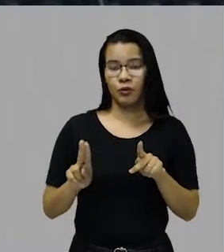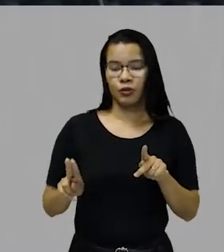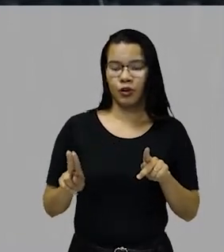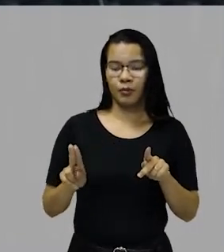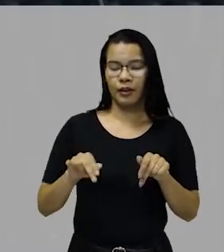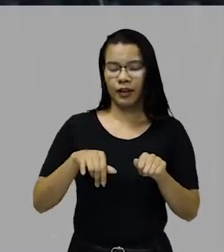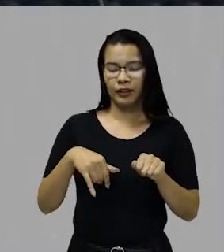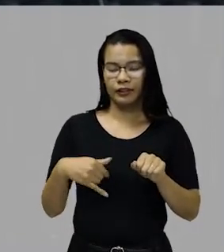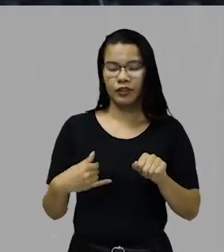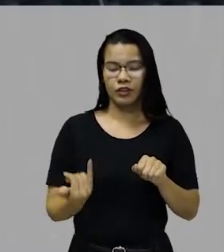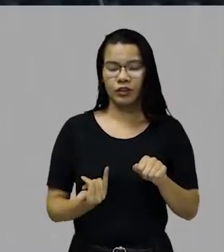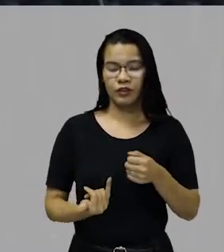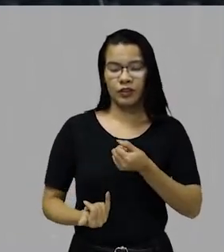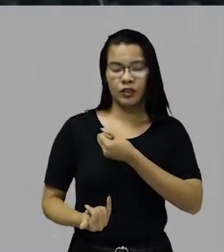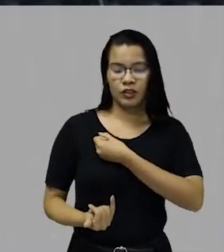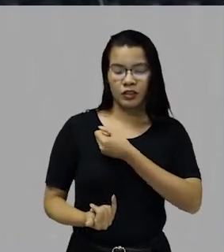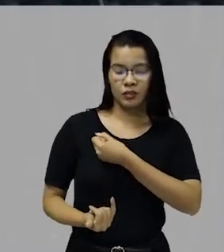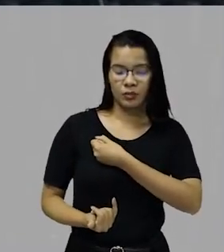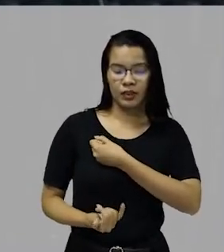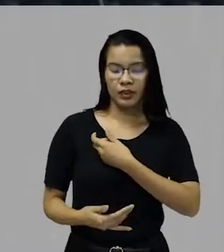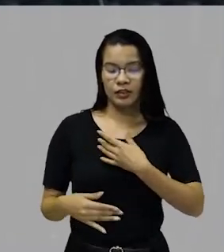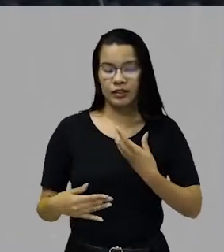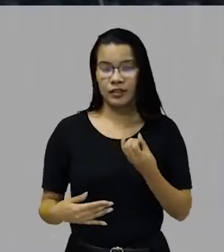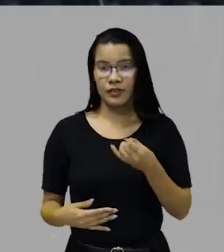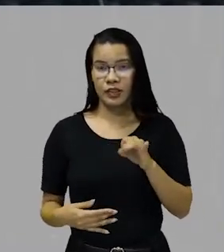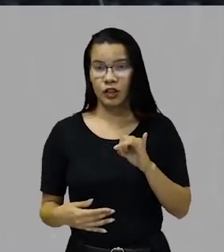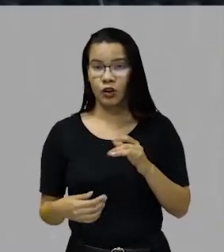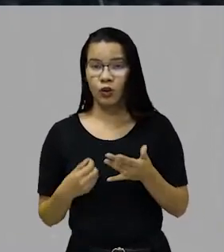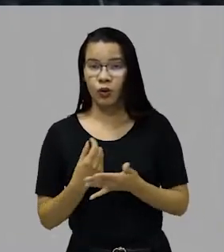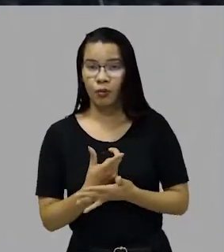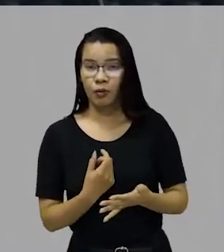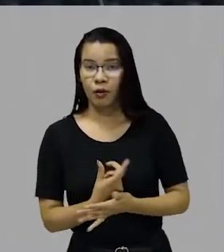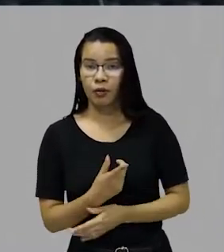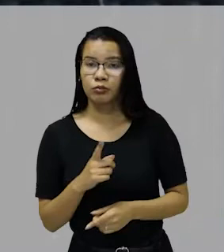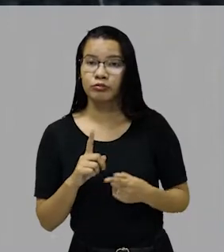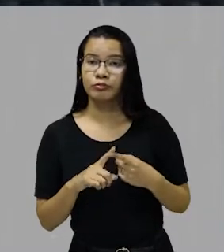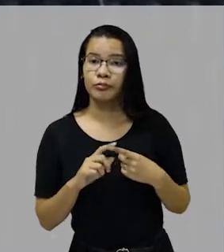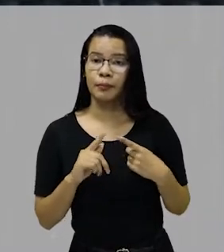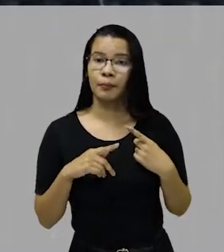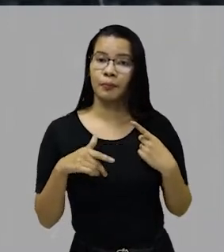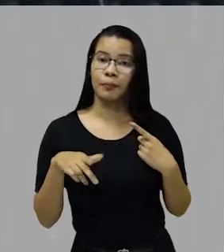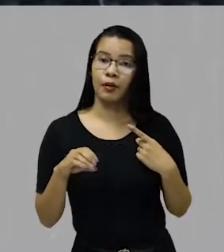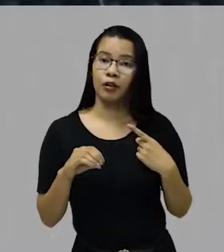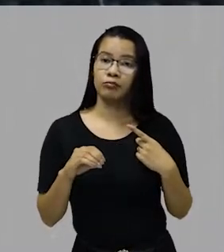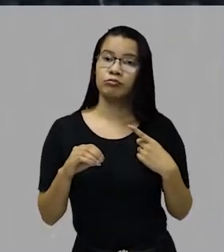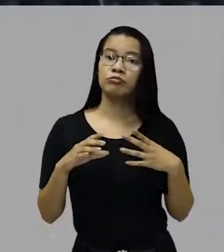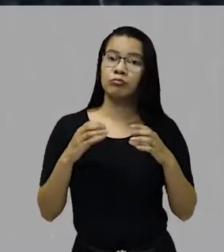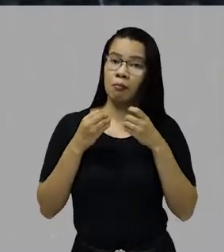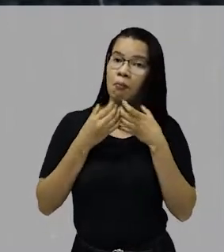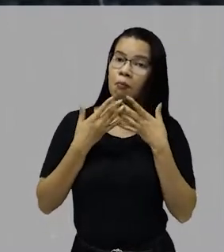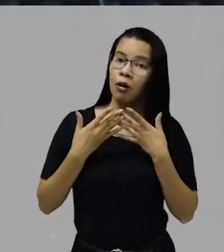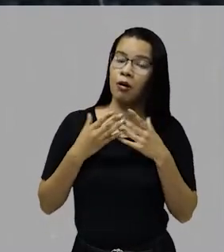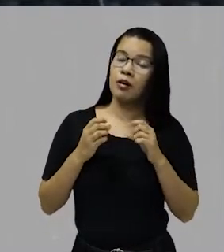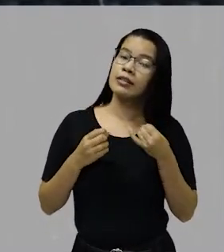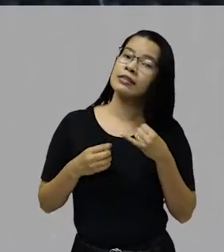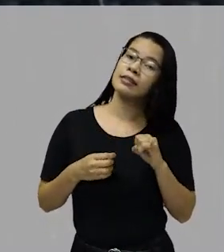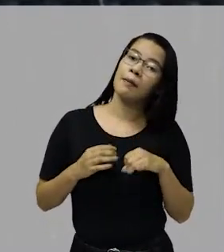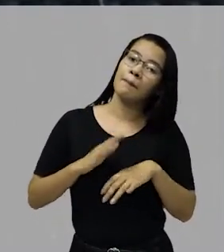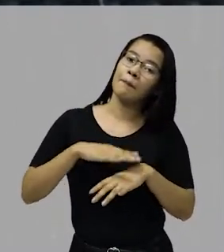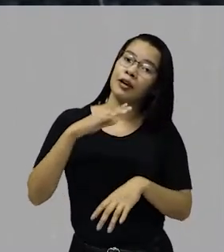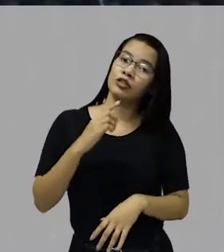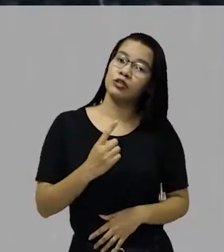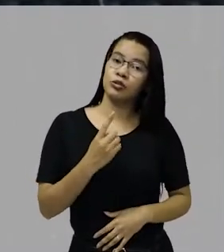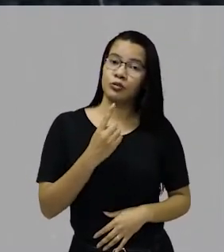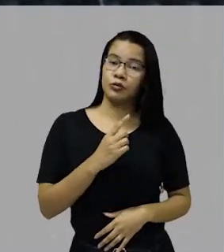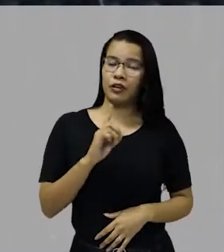você comprar um pão, beleza. Mas se passar de um, eu não vou dizer mais pão, eu vou dizer pães. A mesma coisa